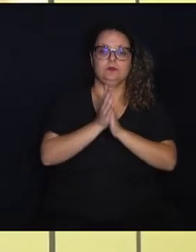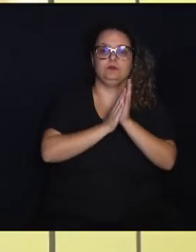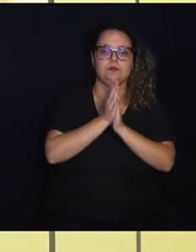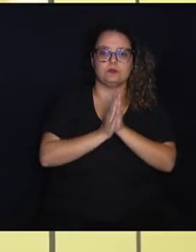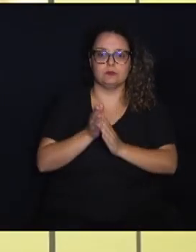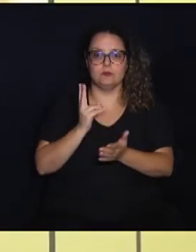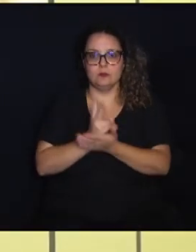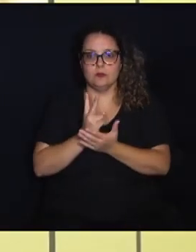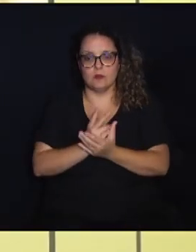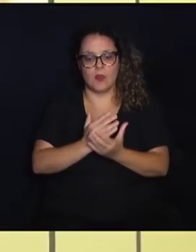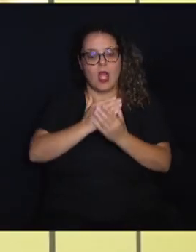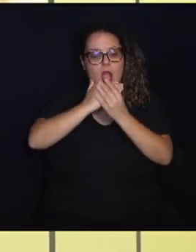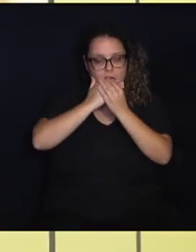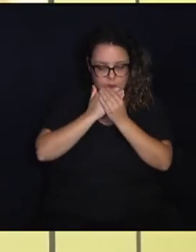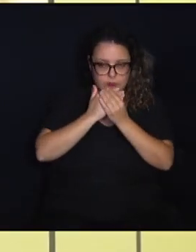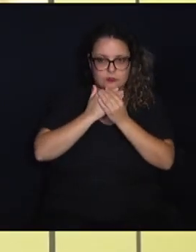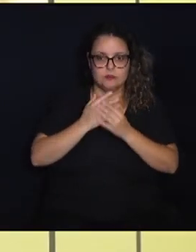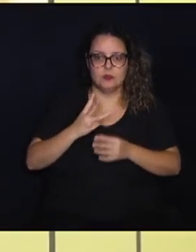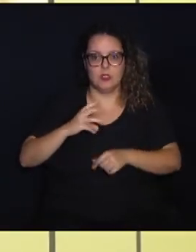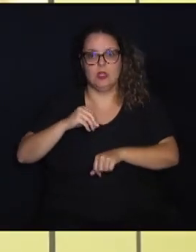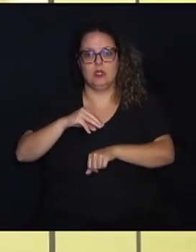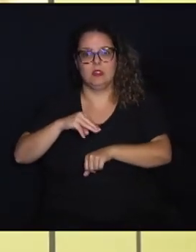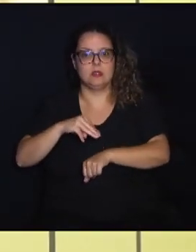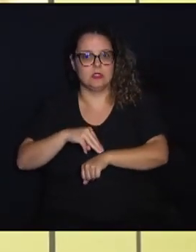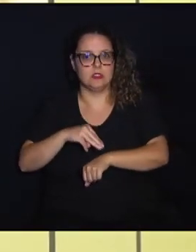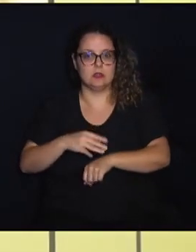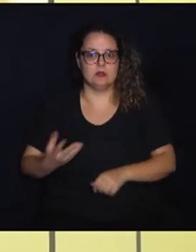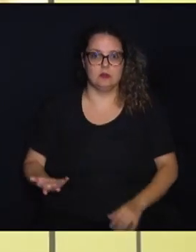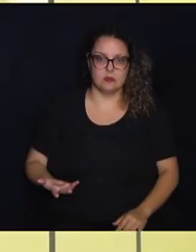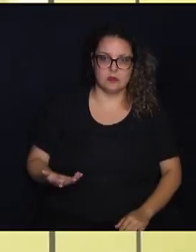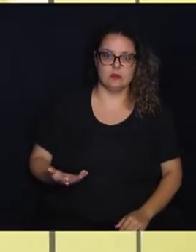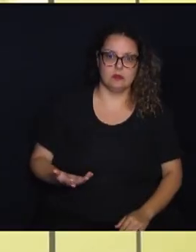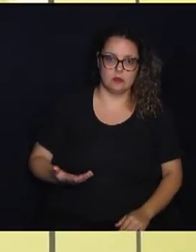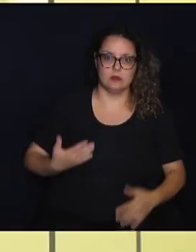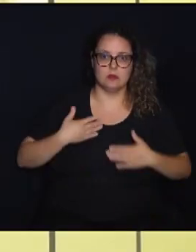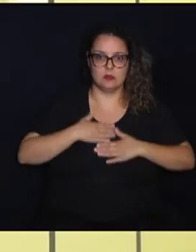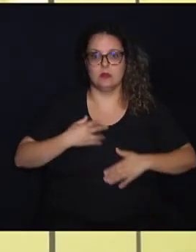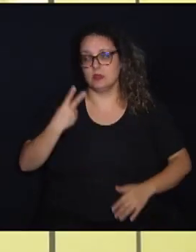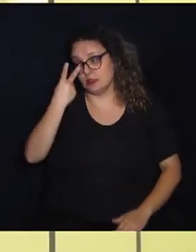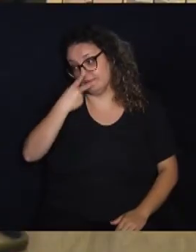um hambúrguer, é meia hora de prazer e 2 horas de tristeza. Entendeu?